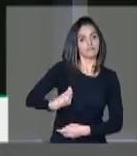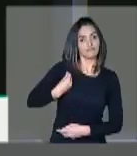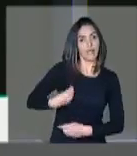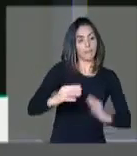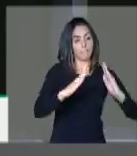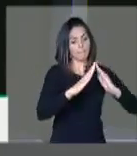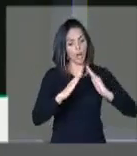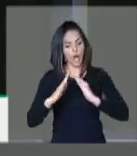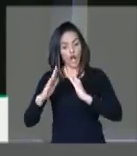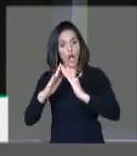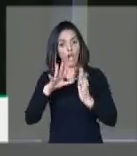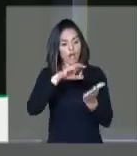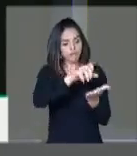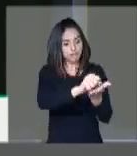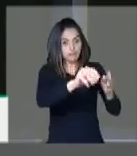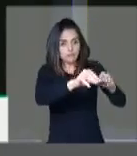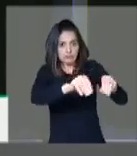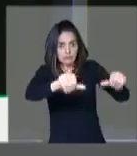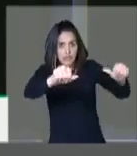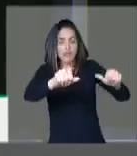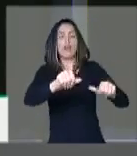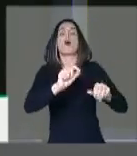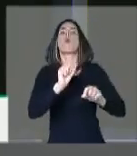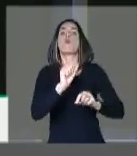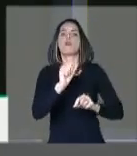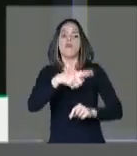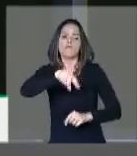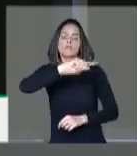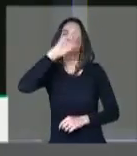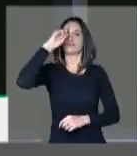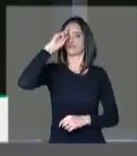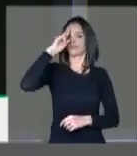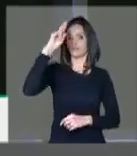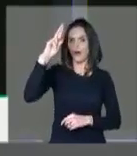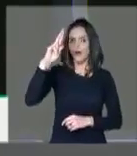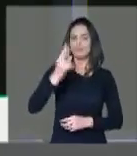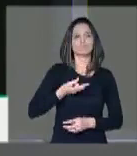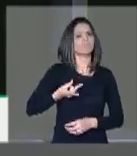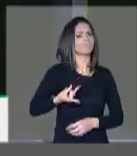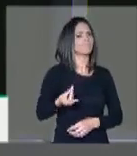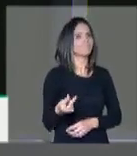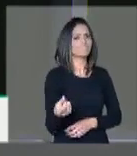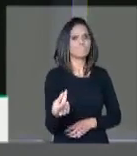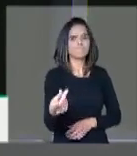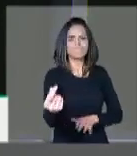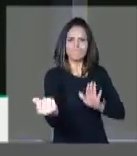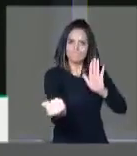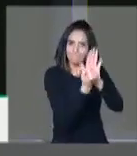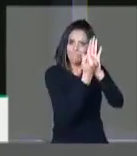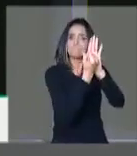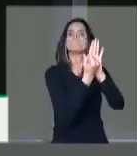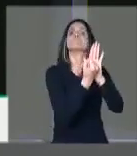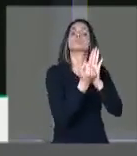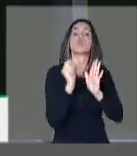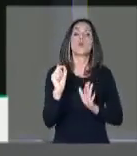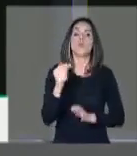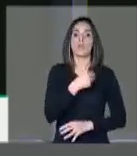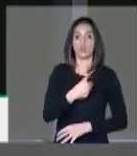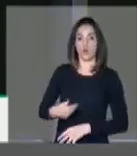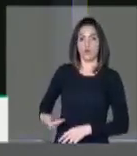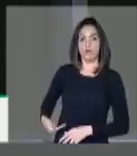suas terras é reconhecida a propriedade definitiva devendo o estado